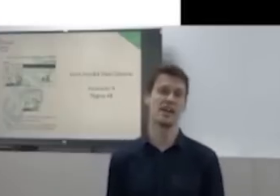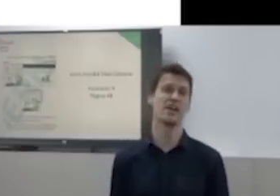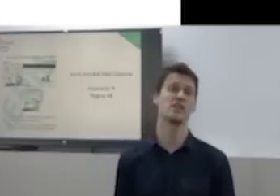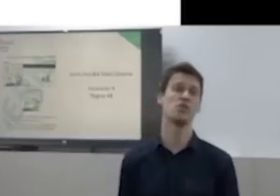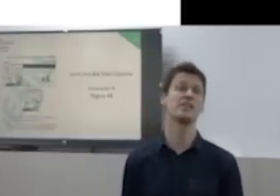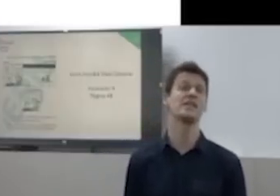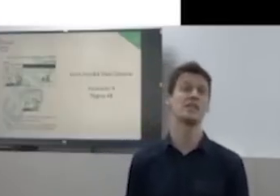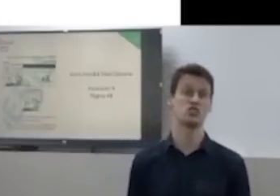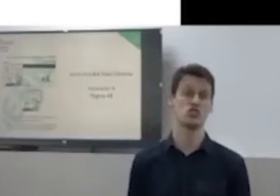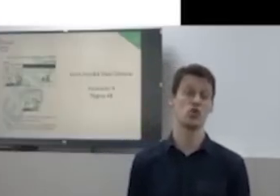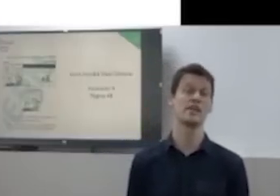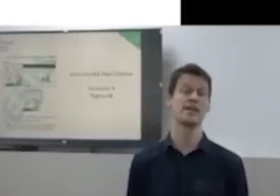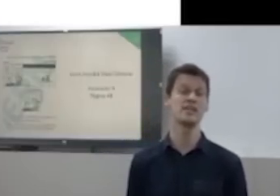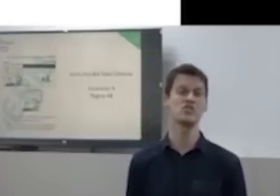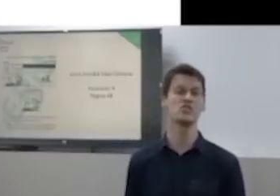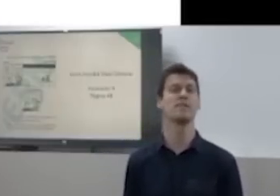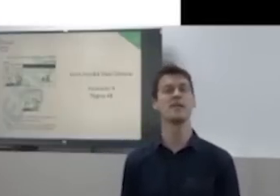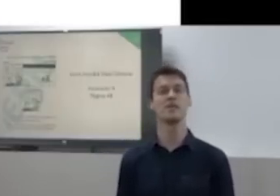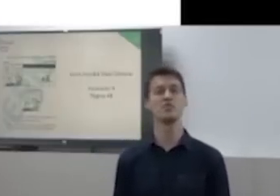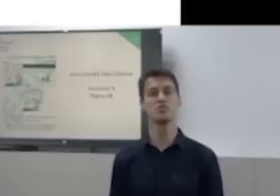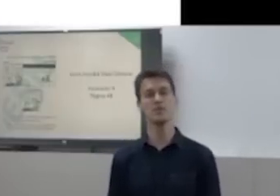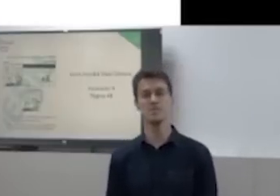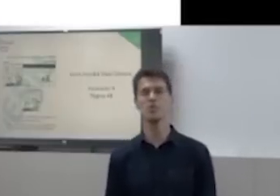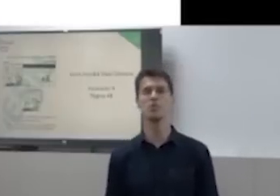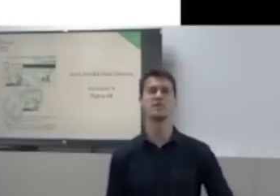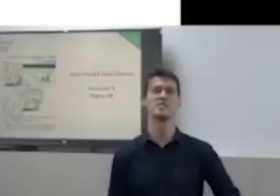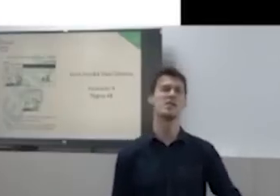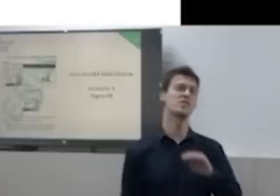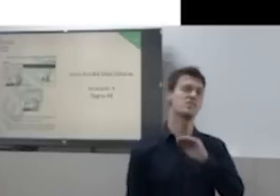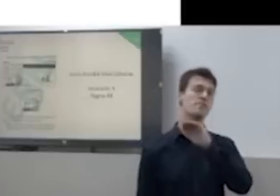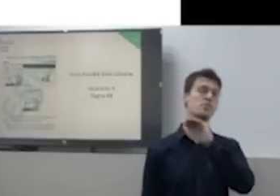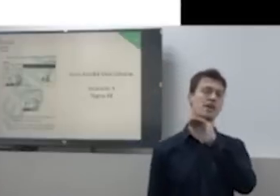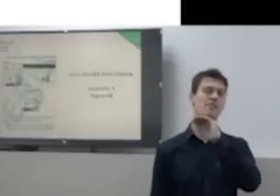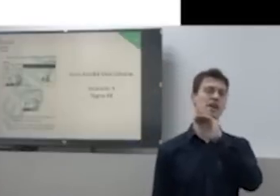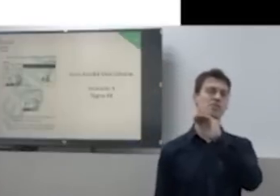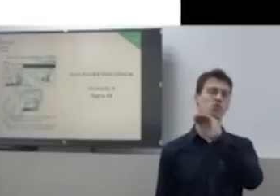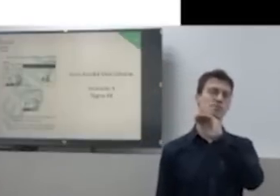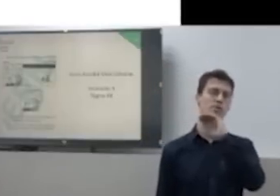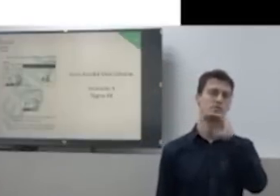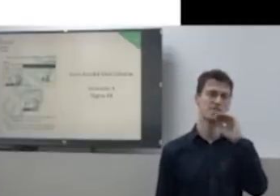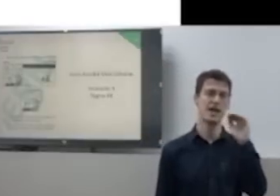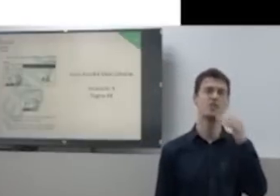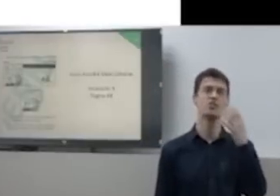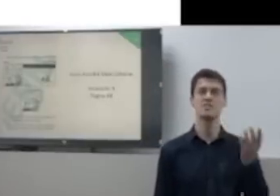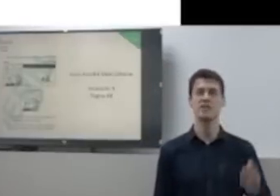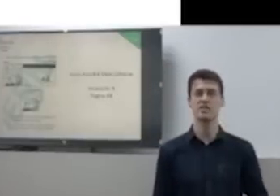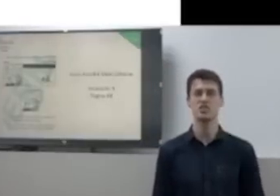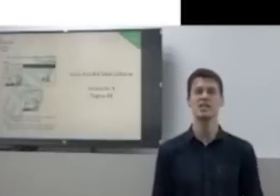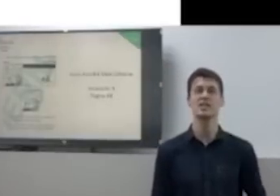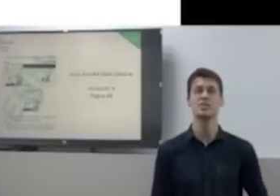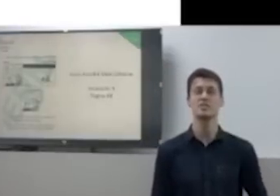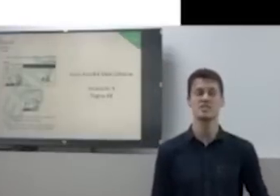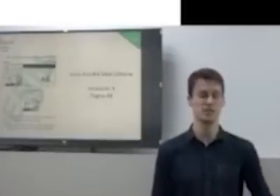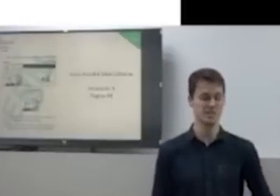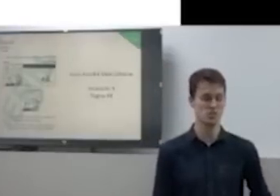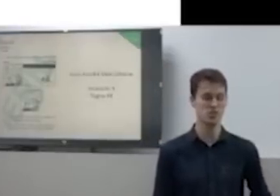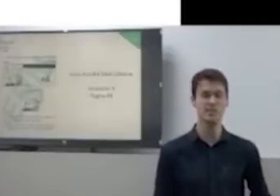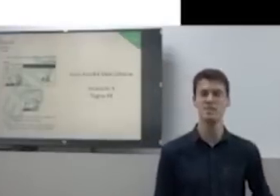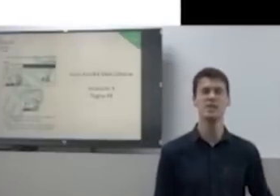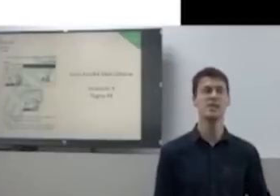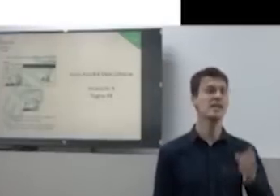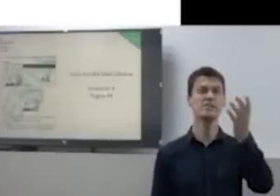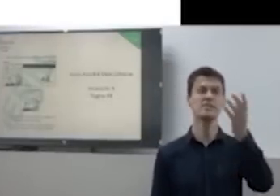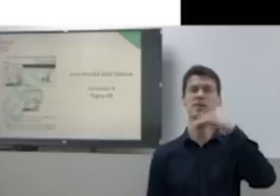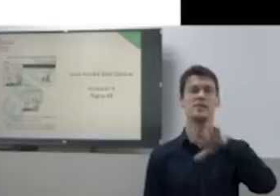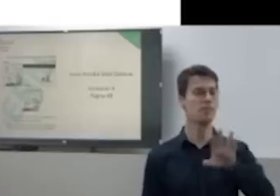ele acha que a Terra é redonda e ele questiona isso, temos duas perguntas. Então você vai copiar o enunciado, observe a tirinha e depois responda